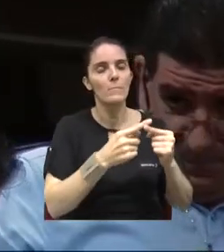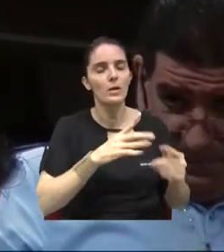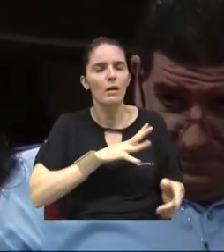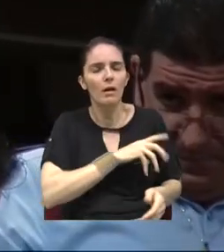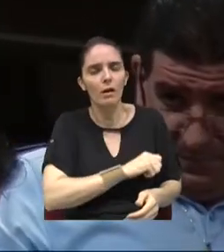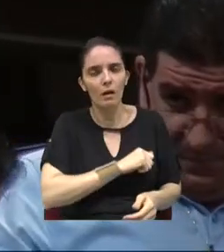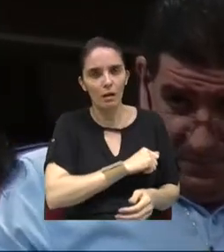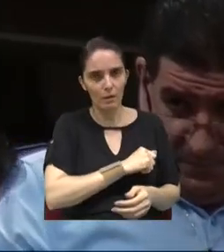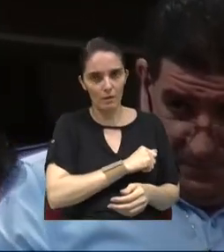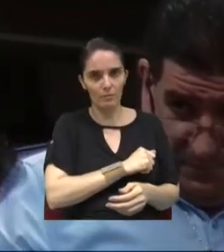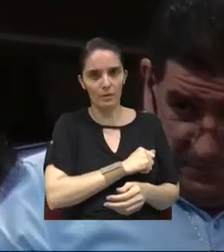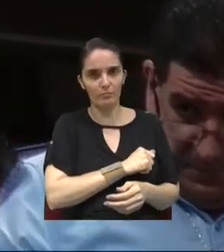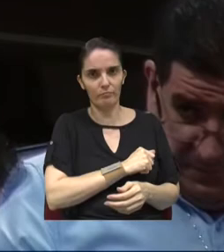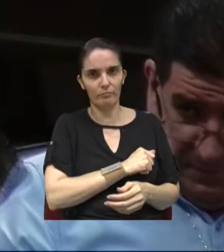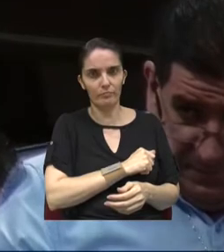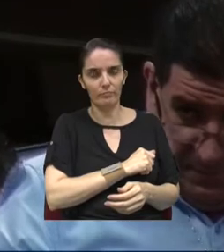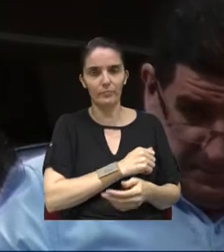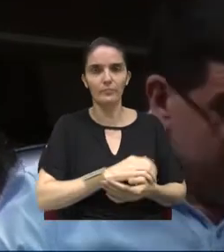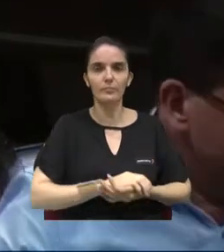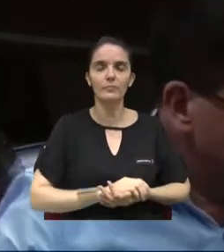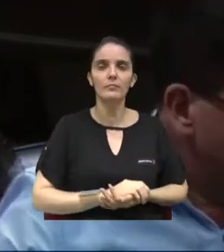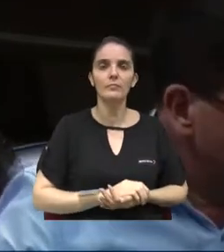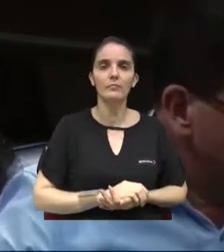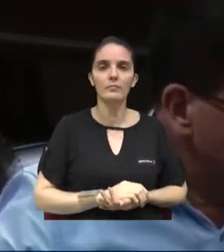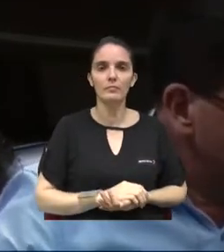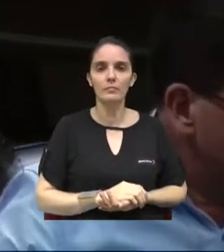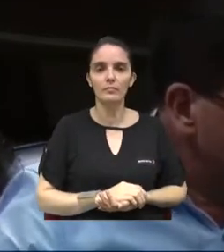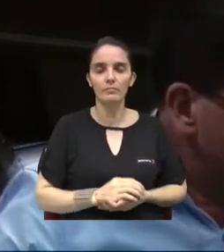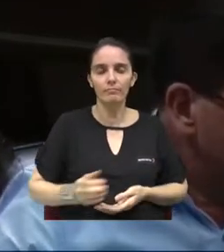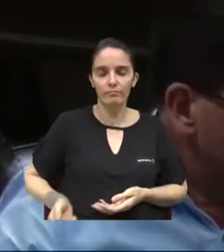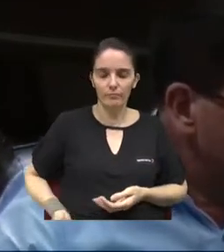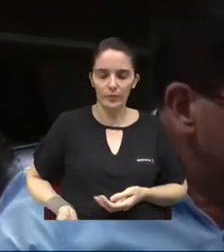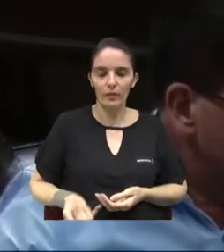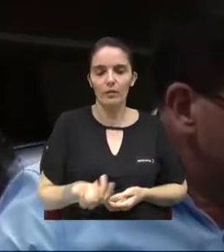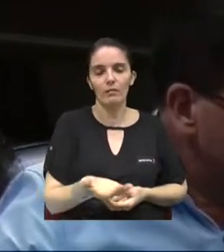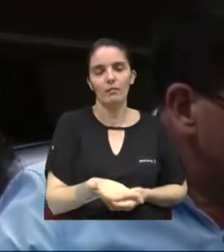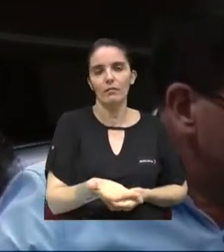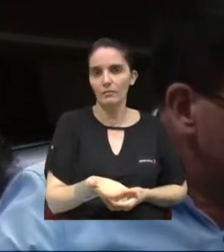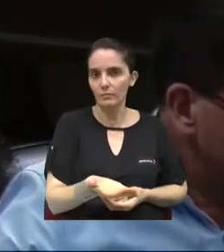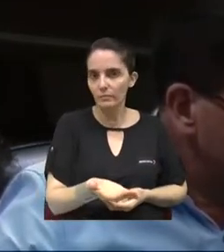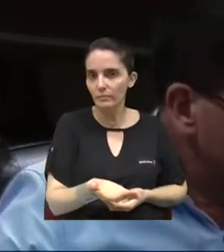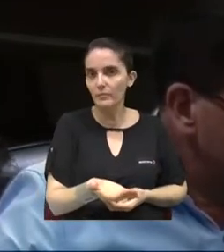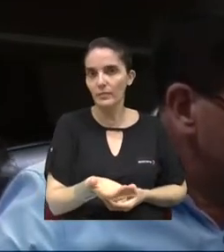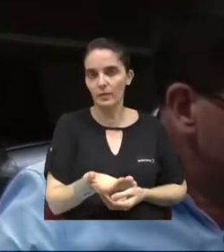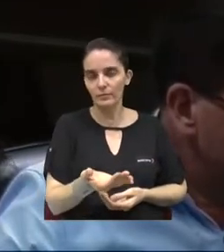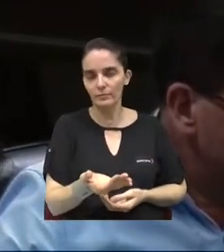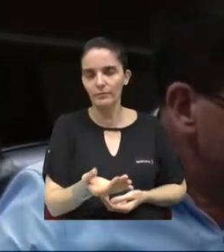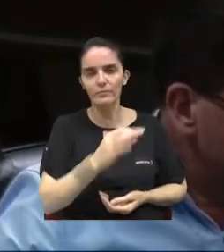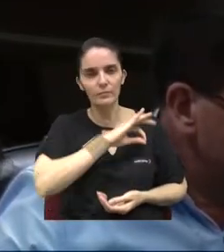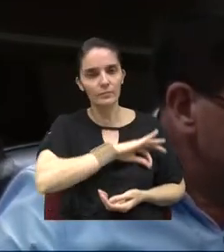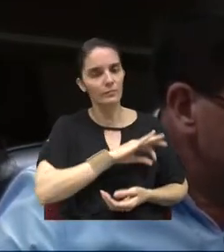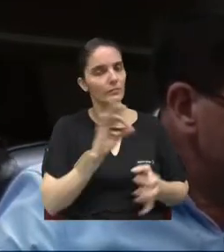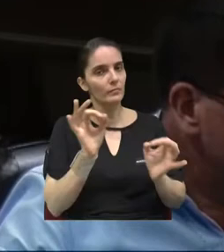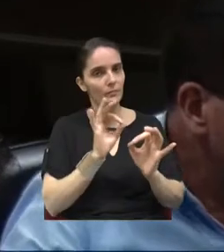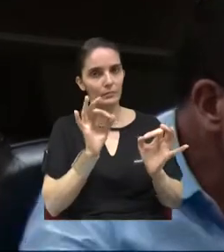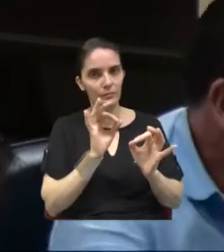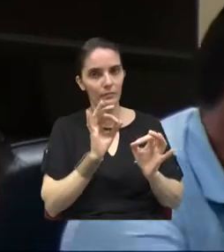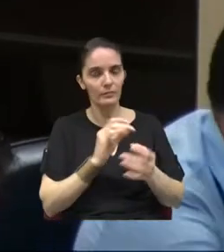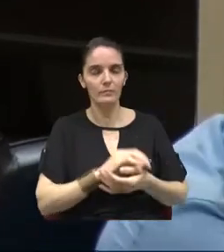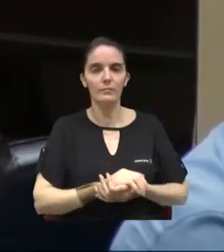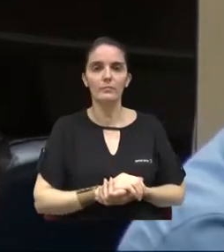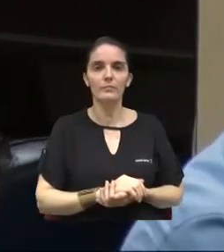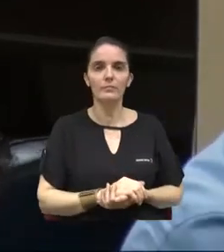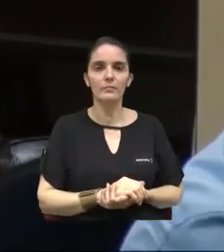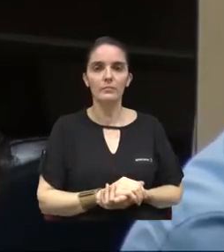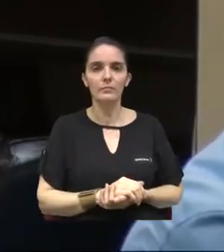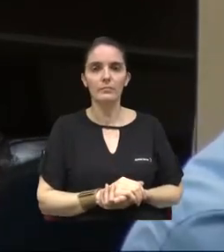o time de Limeira, e que tem que gastar e sem receber nada em troca, mas nem pela razão, mas